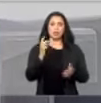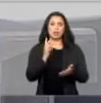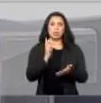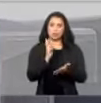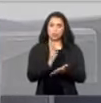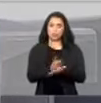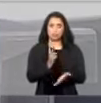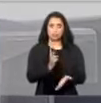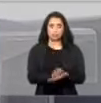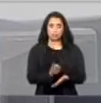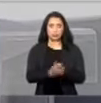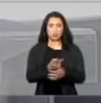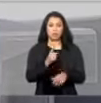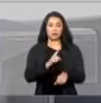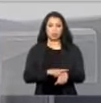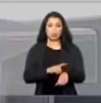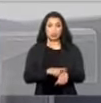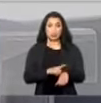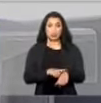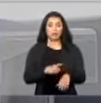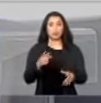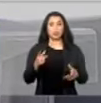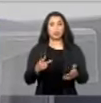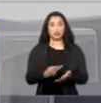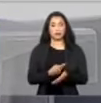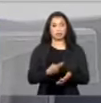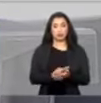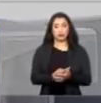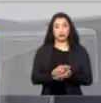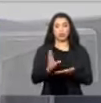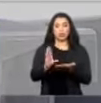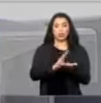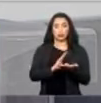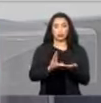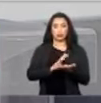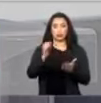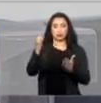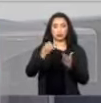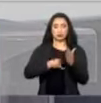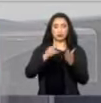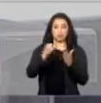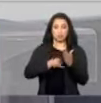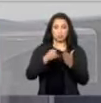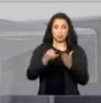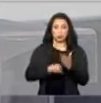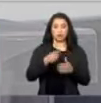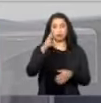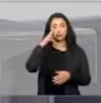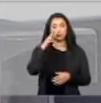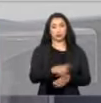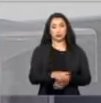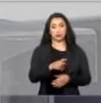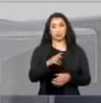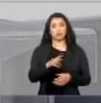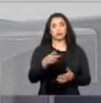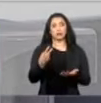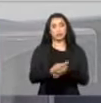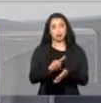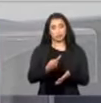foi capitalizada pelo recolhimento de tributos, cresceu e foi executando as atividades previstas na medida que a criou.